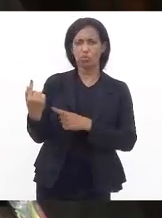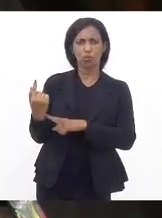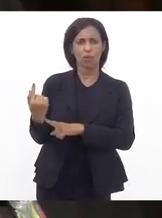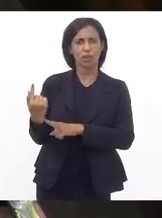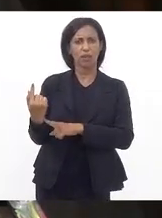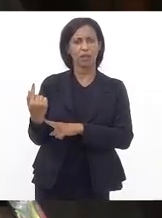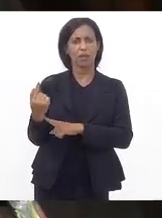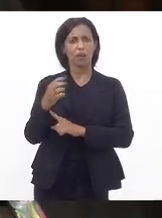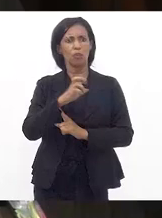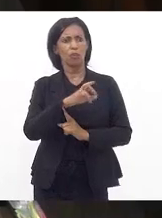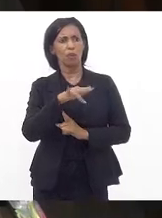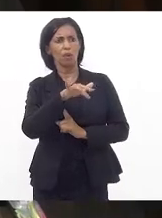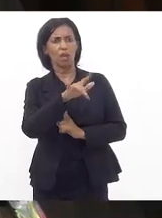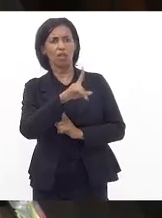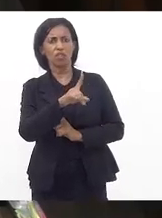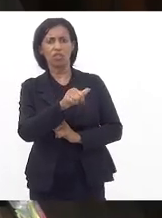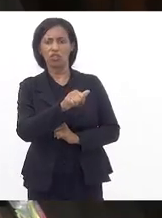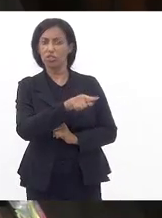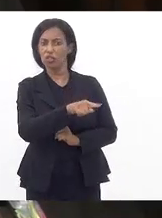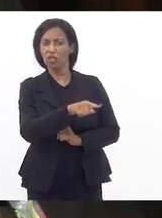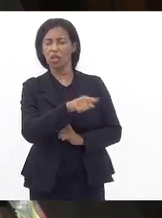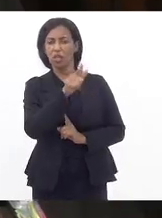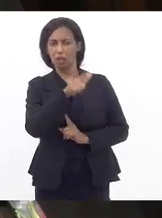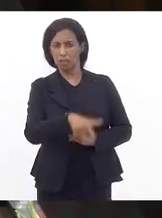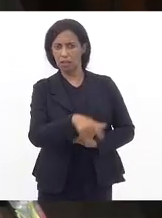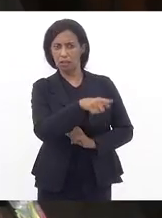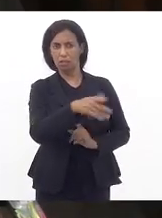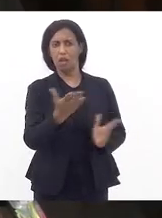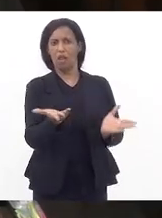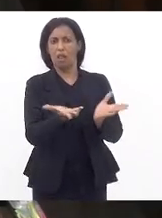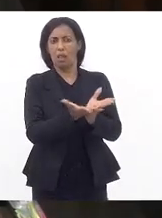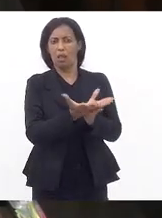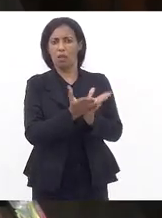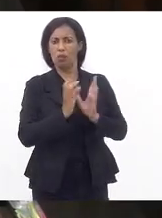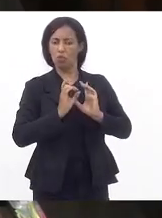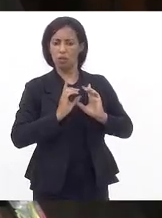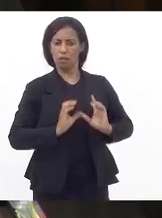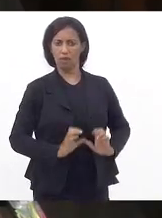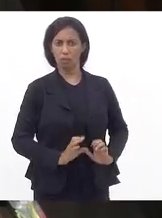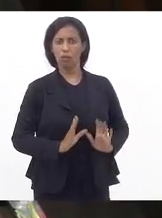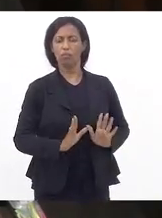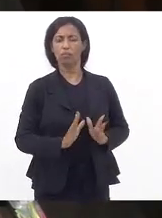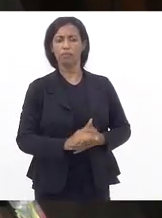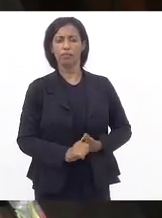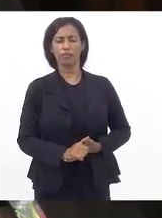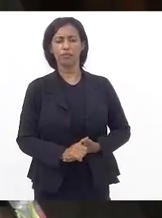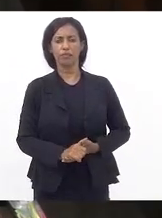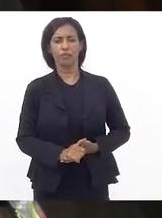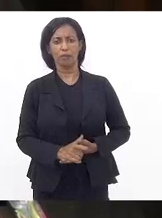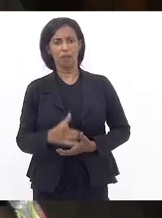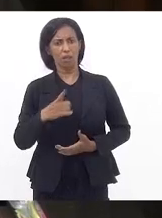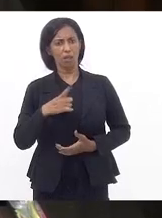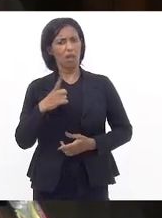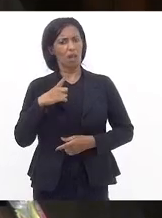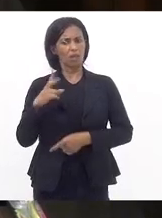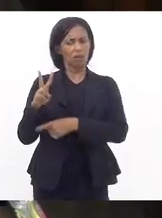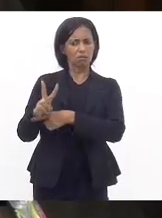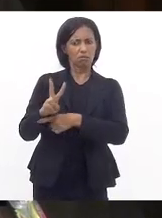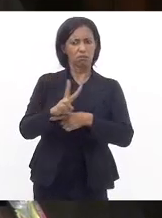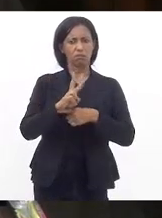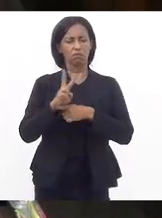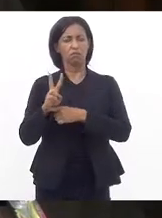esquentado engolir mas tá vendo que te ajude é cristã conservadora o prefeito os bons